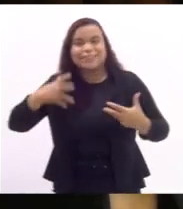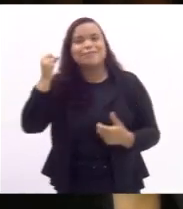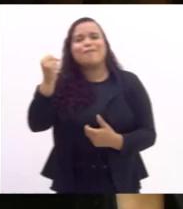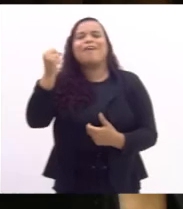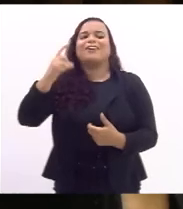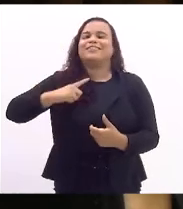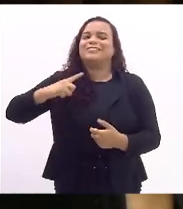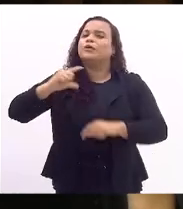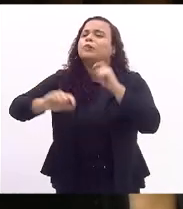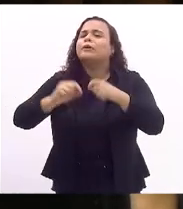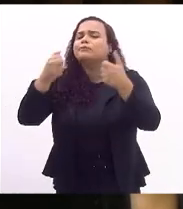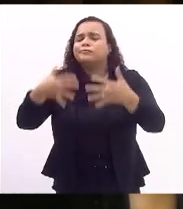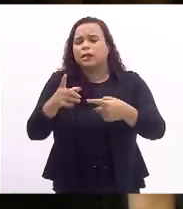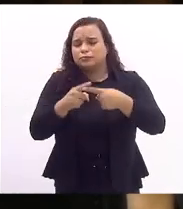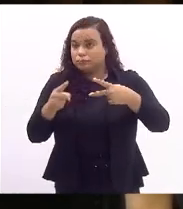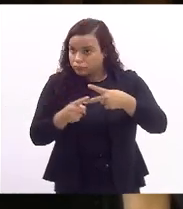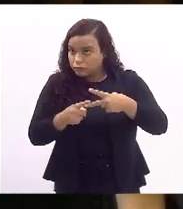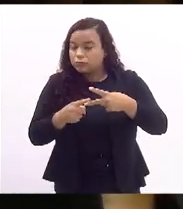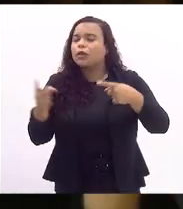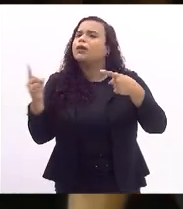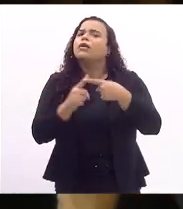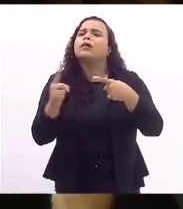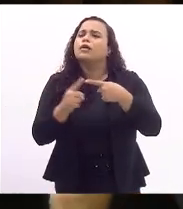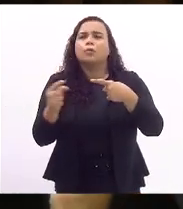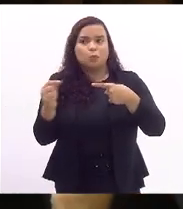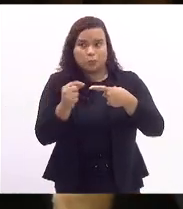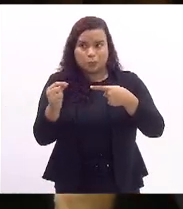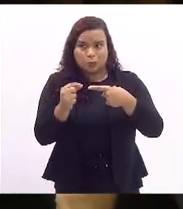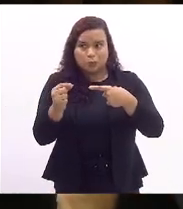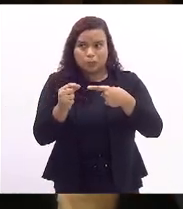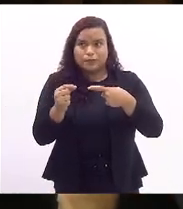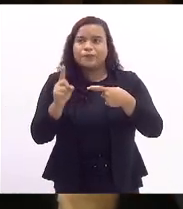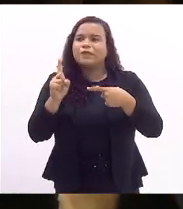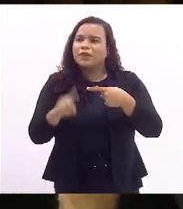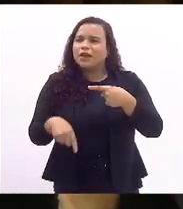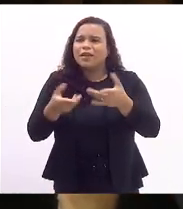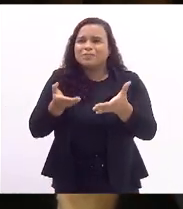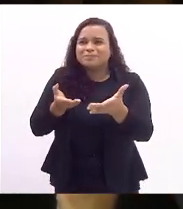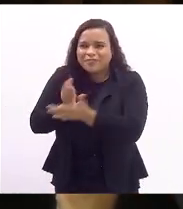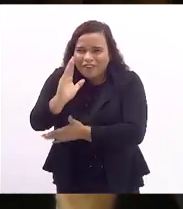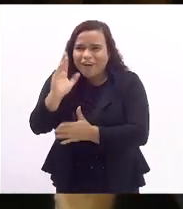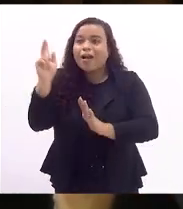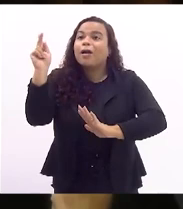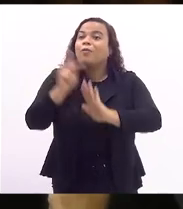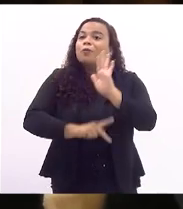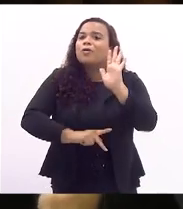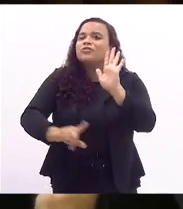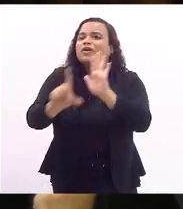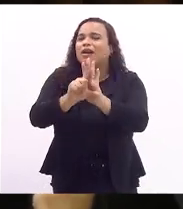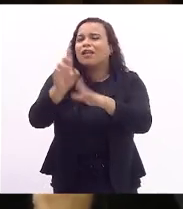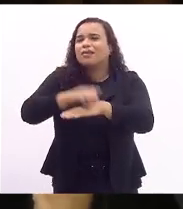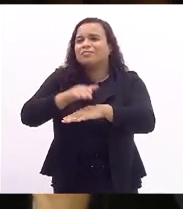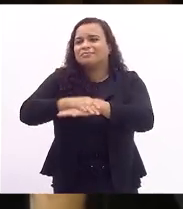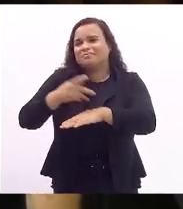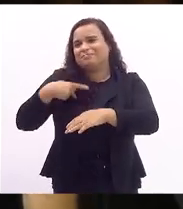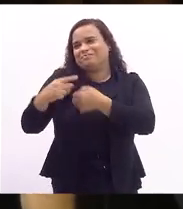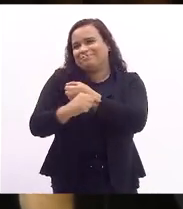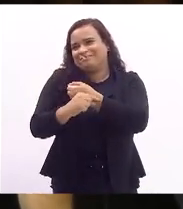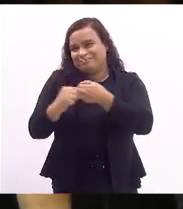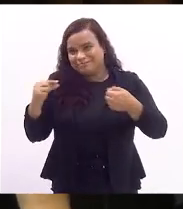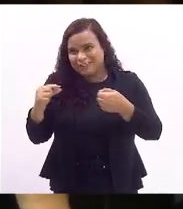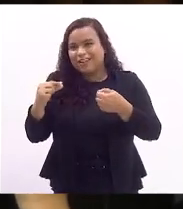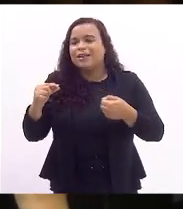hoje eu vou tratar de dois assuntos o primeiro de hoje foi aprovação de um projeto de lei de minha autoria